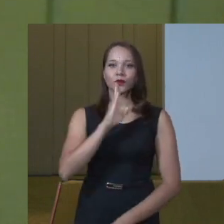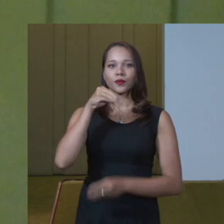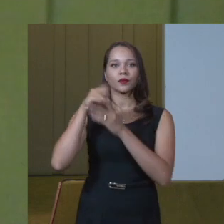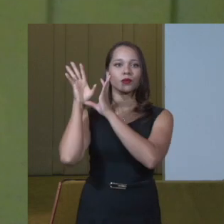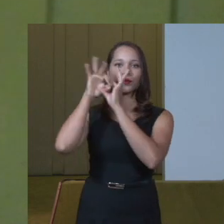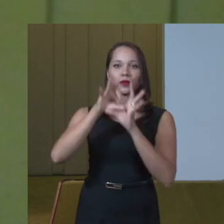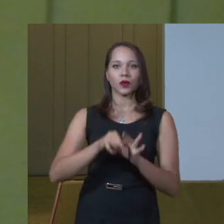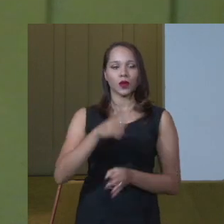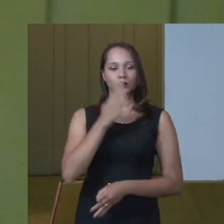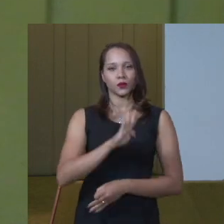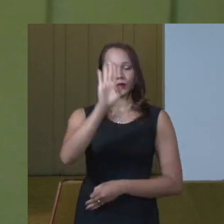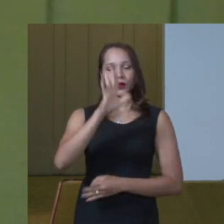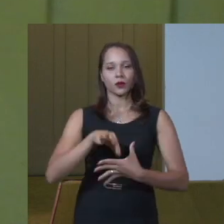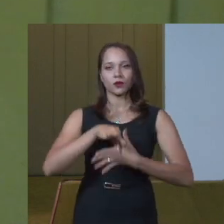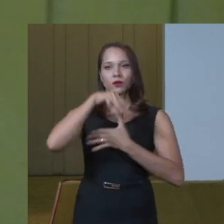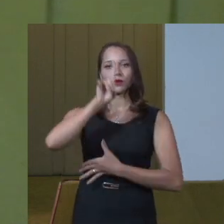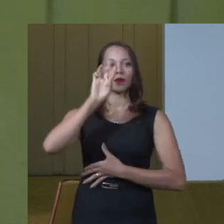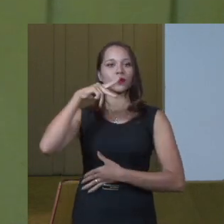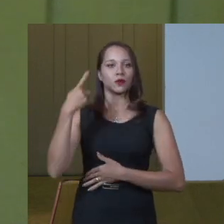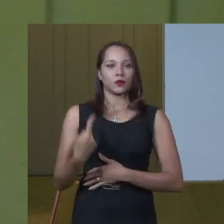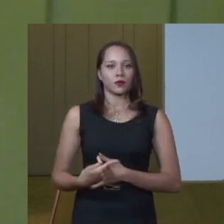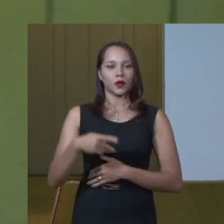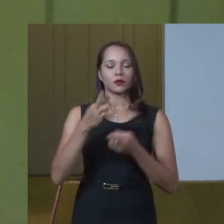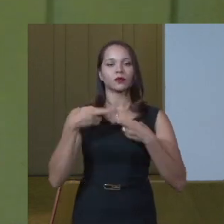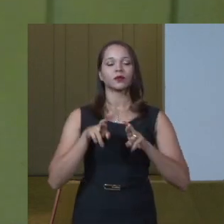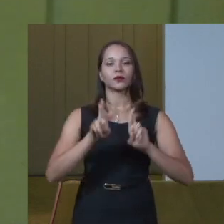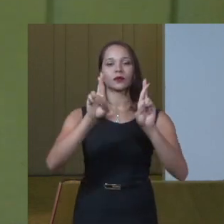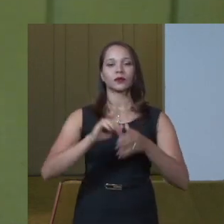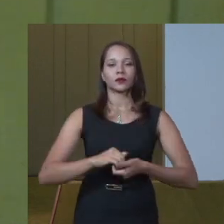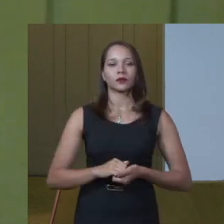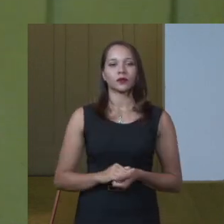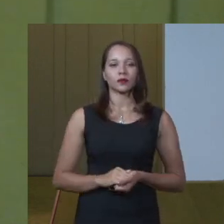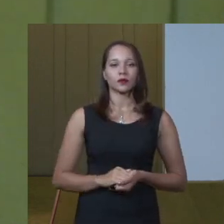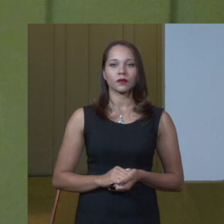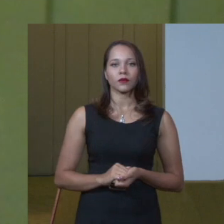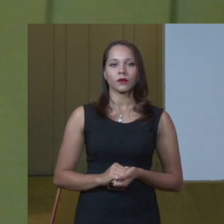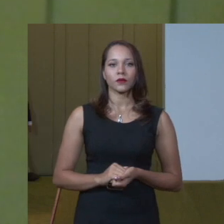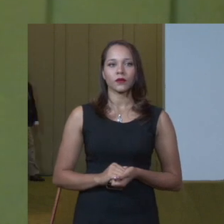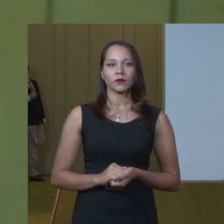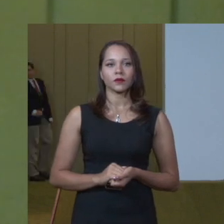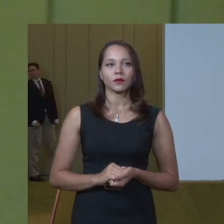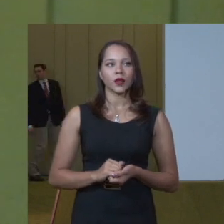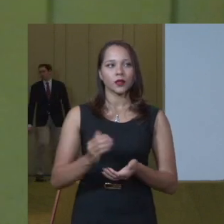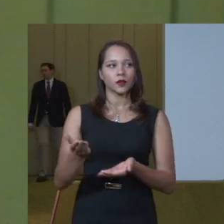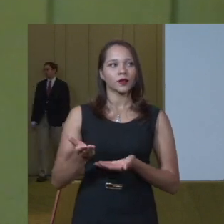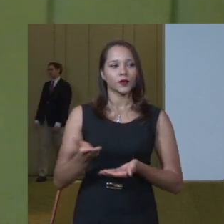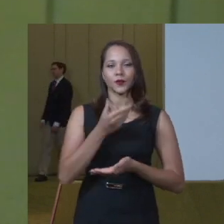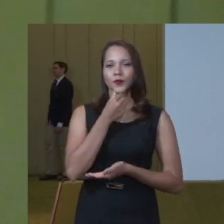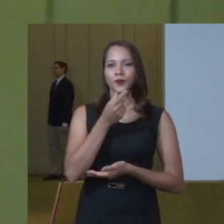sua candidatura ao Conselho de Direitos Humanos das Nações Unidas. Senhoras e senhores, o